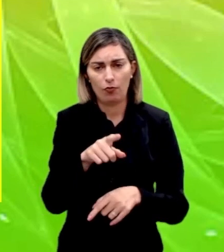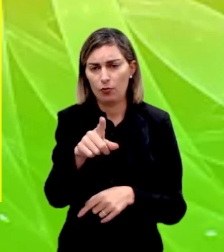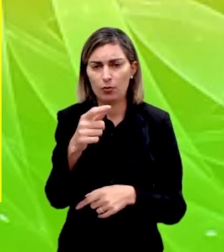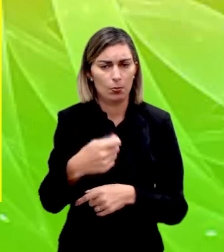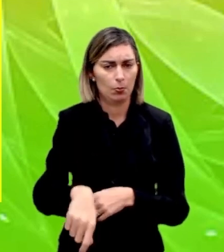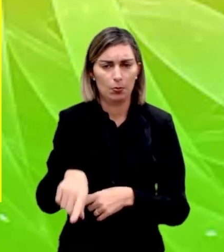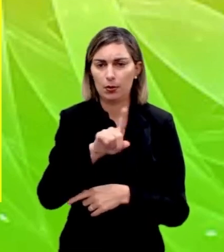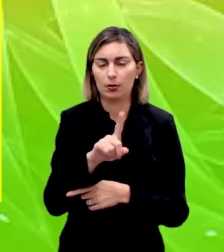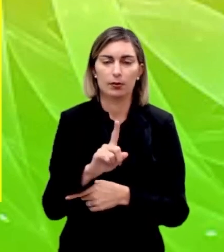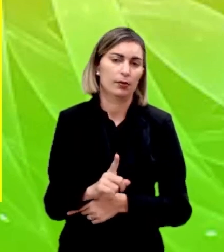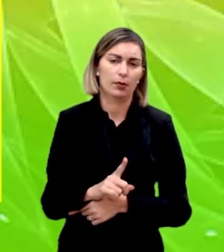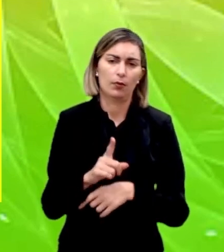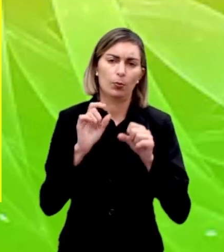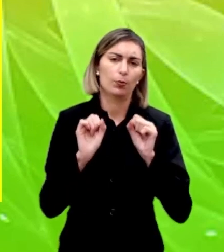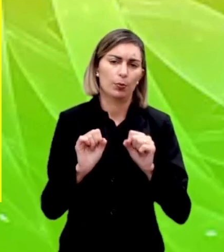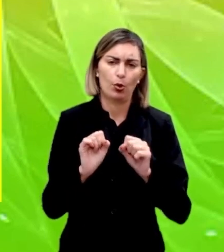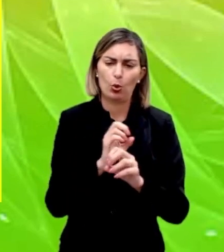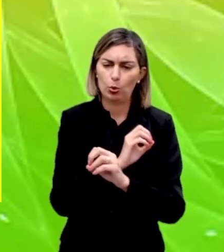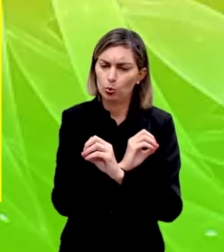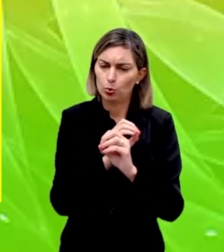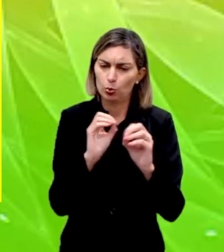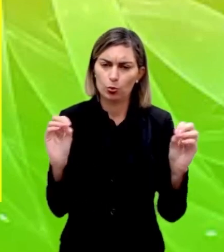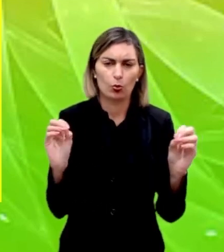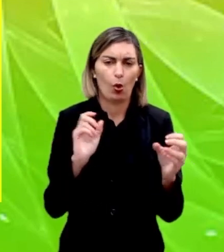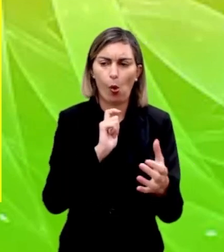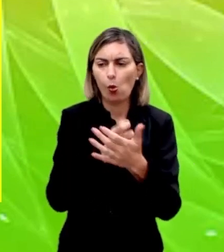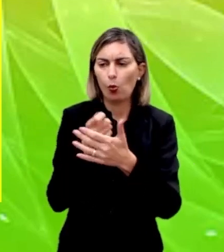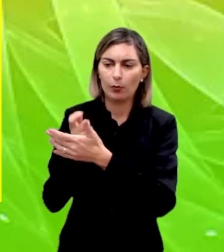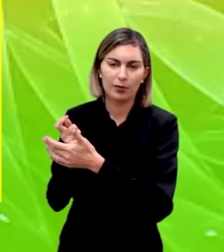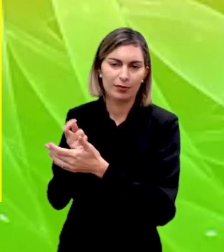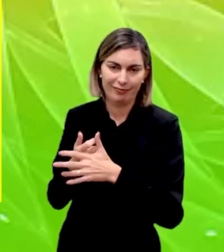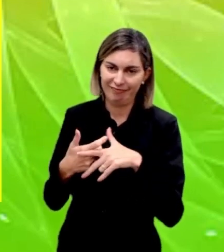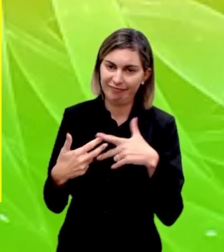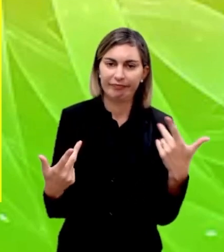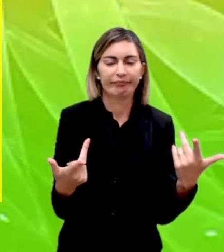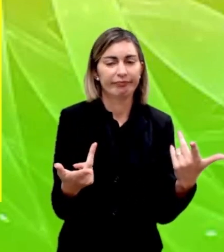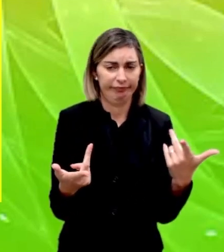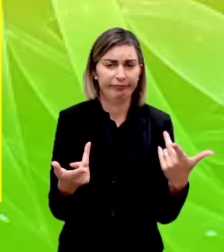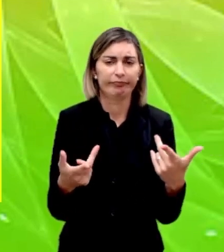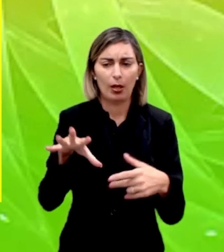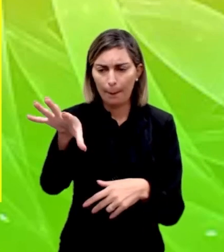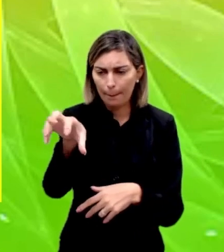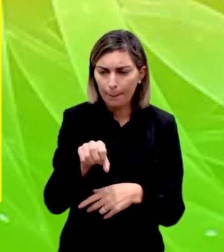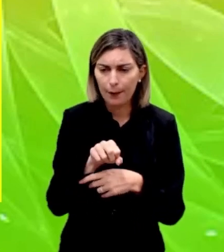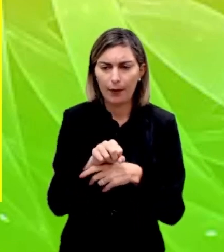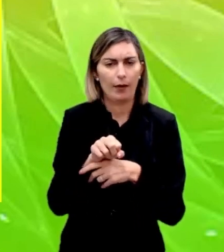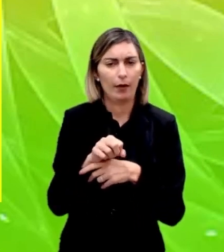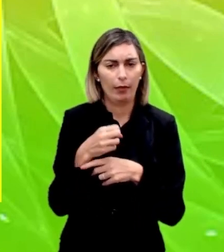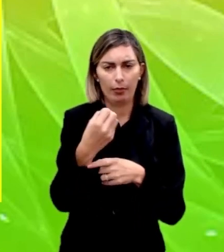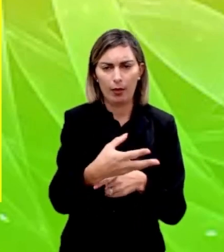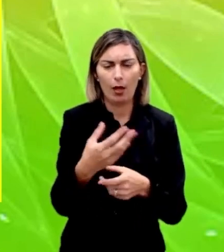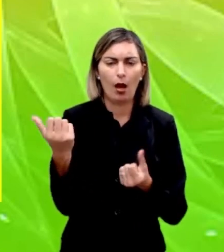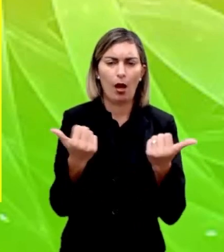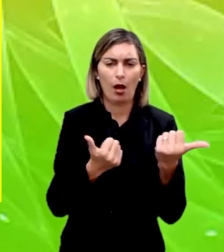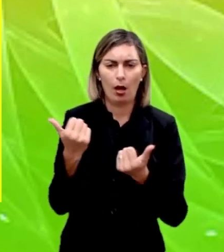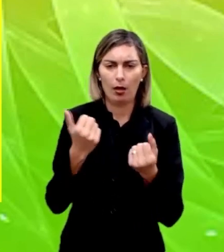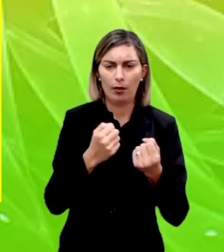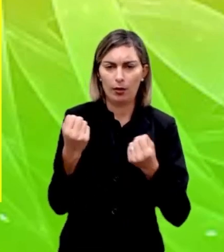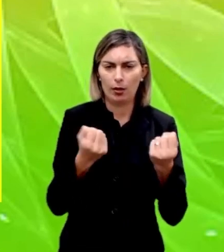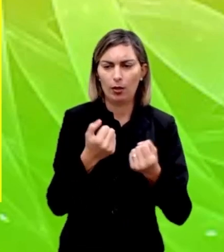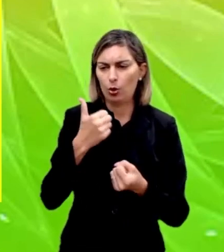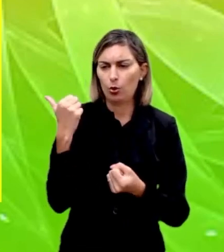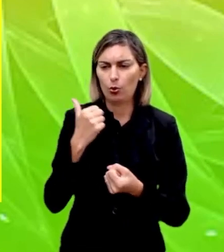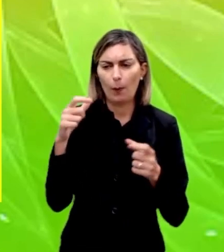precisa disso. Você pode zerar a compra dessas coisas. Pegue e dê carona.